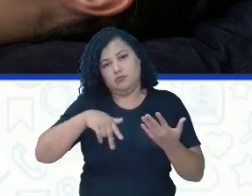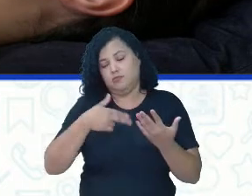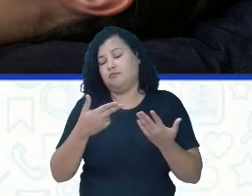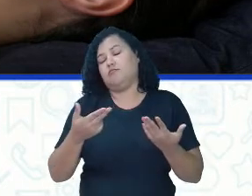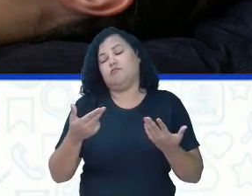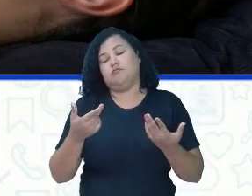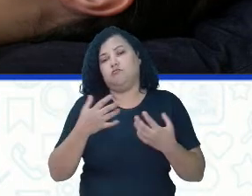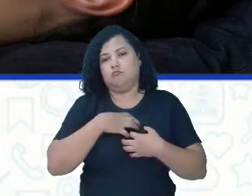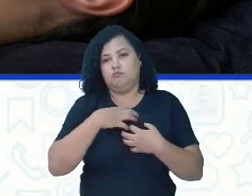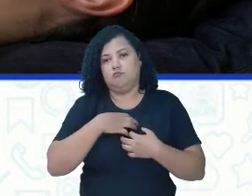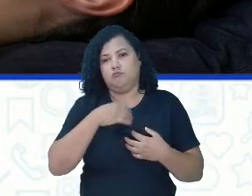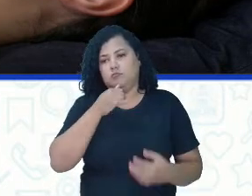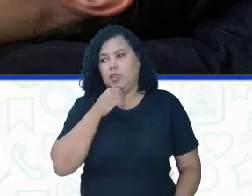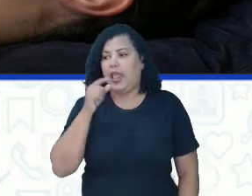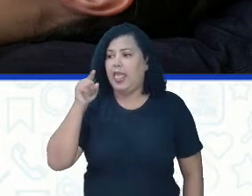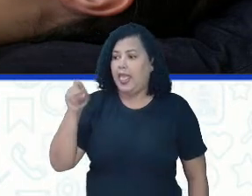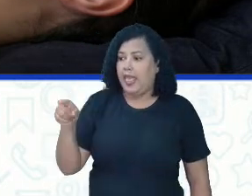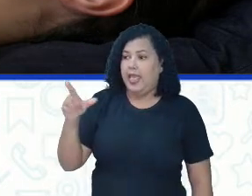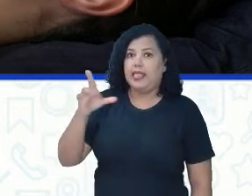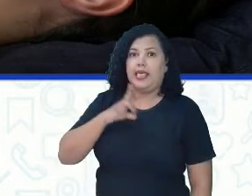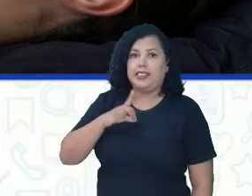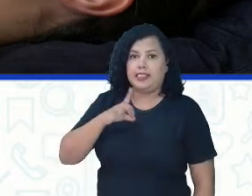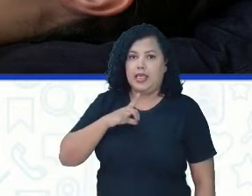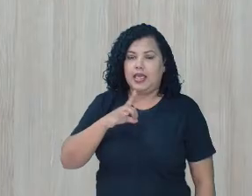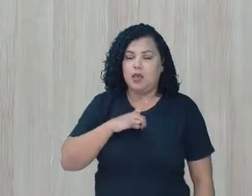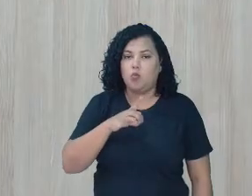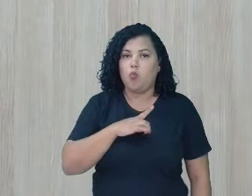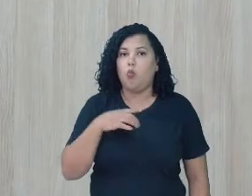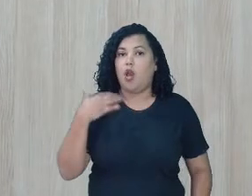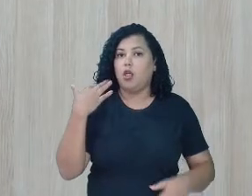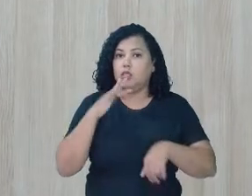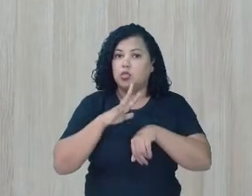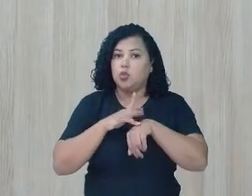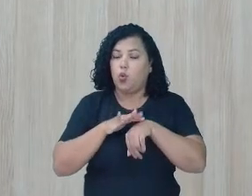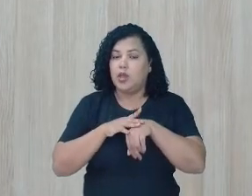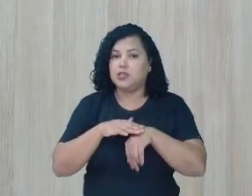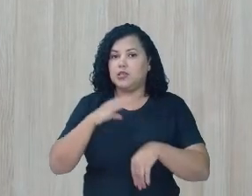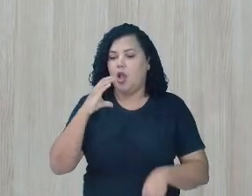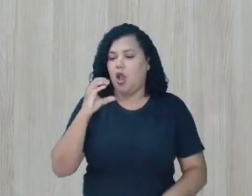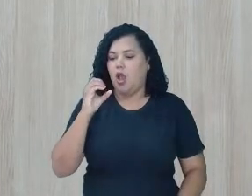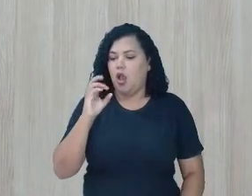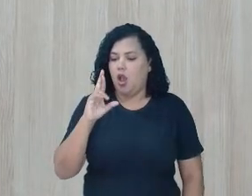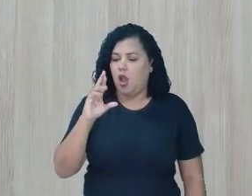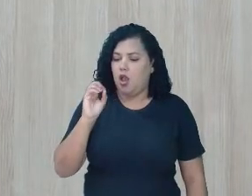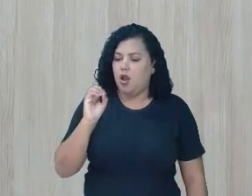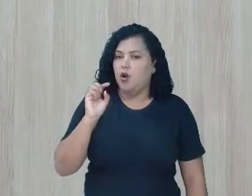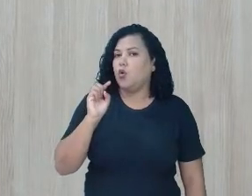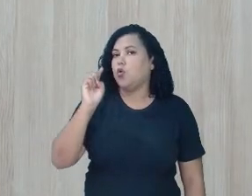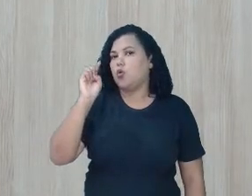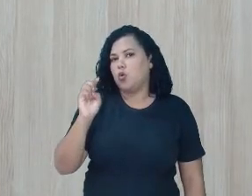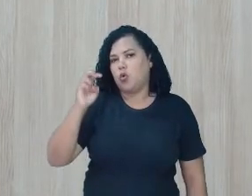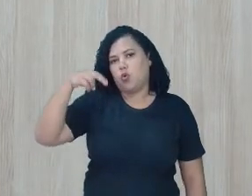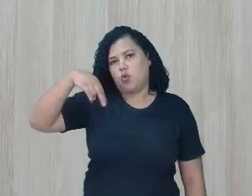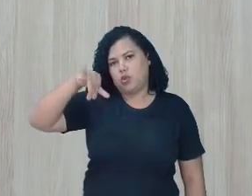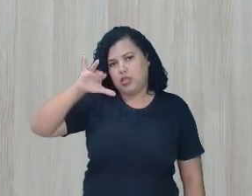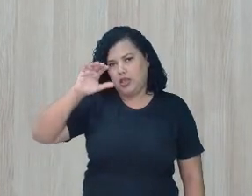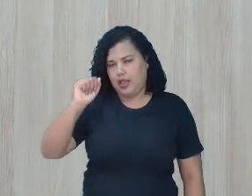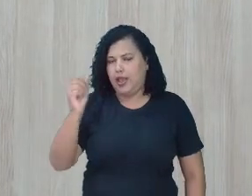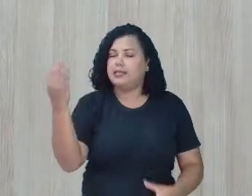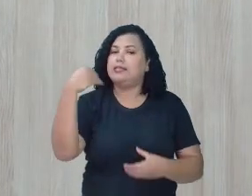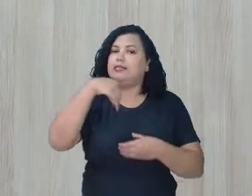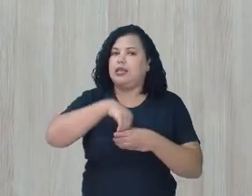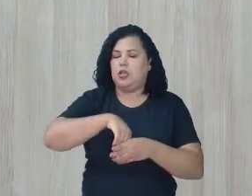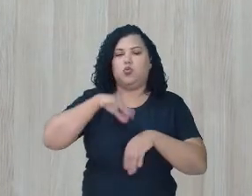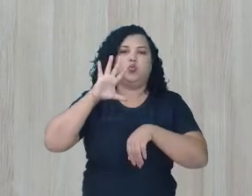fala assim, ó, ele tem uma doença crônica. E qual seria o significado dessa palavra crônica